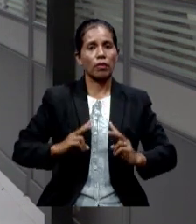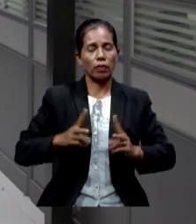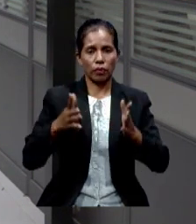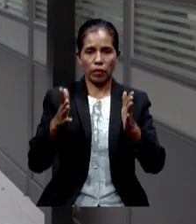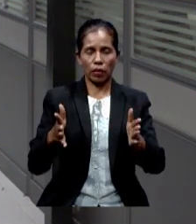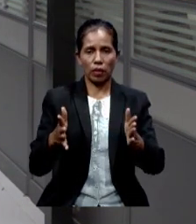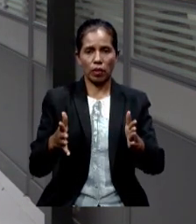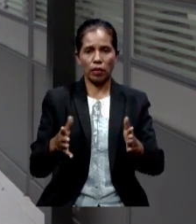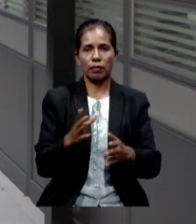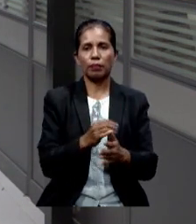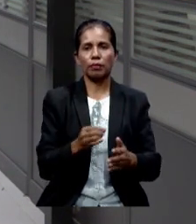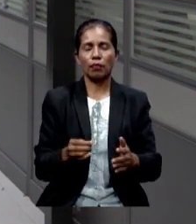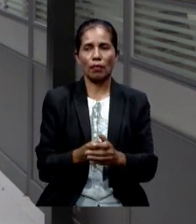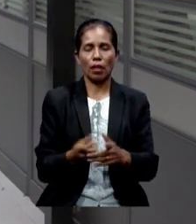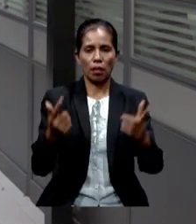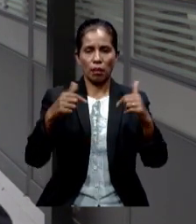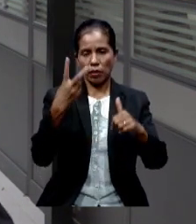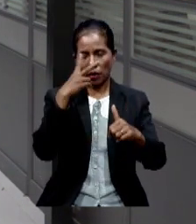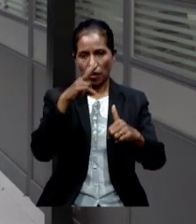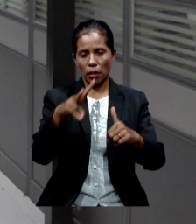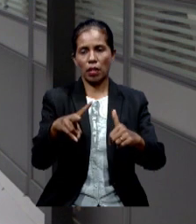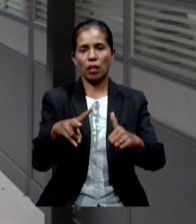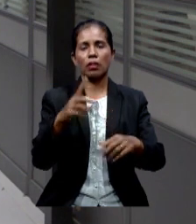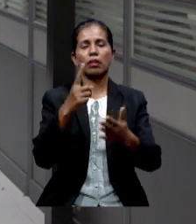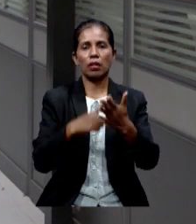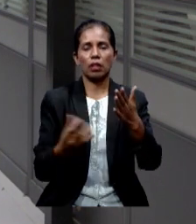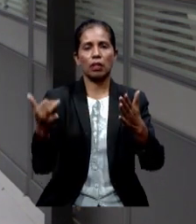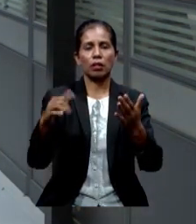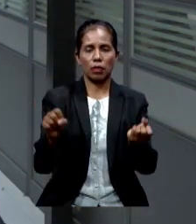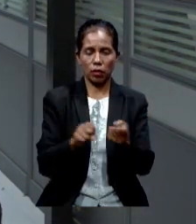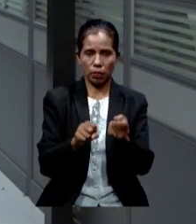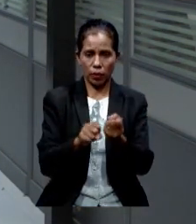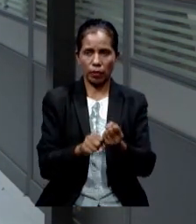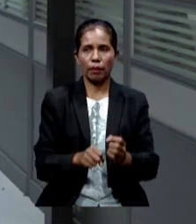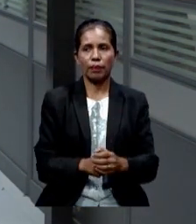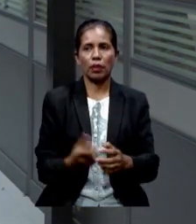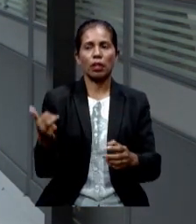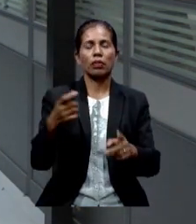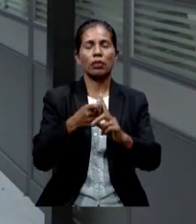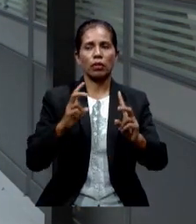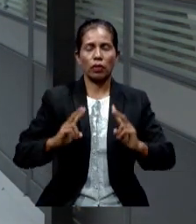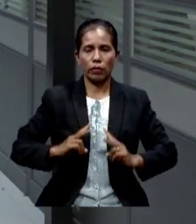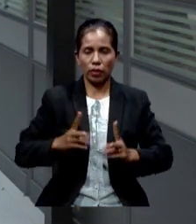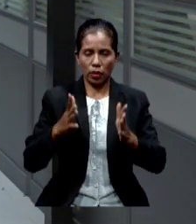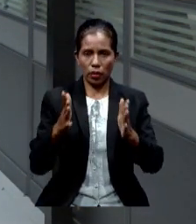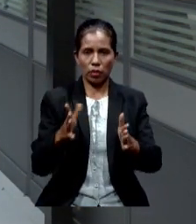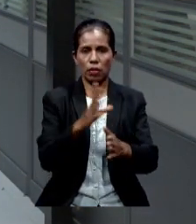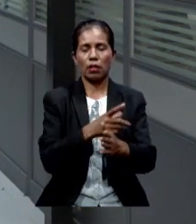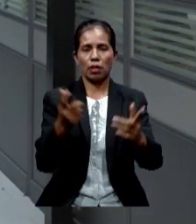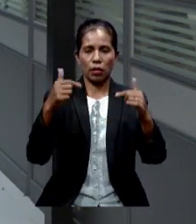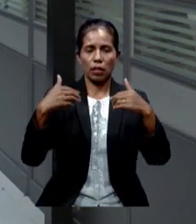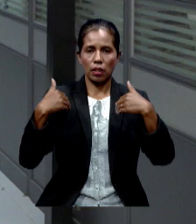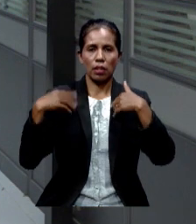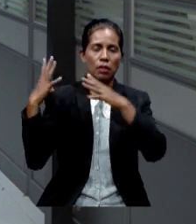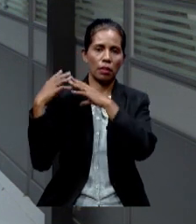Rússia Quislania, por mais para te bele, haremos saída uma casira bele apoio. A minha sira Rússia veterano de an, devemos que a experiência